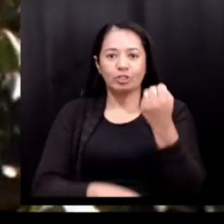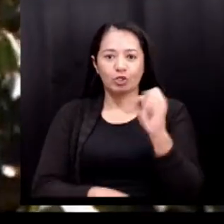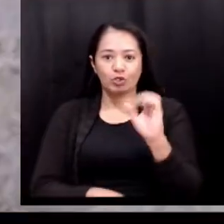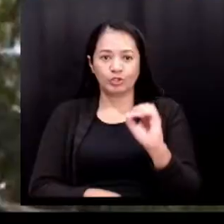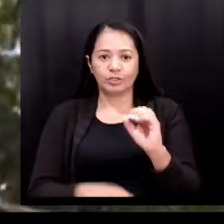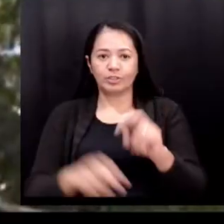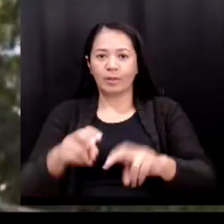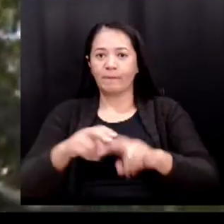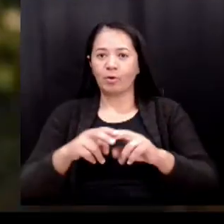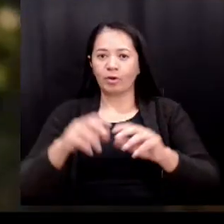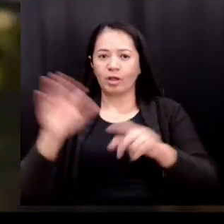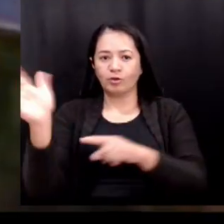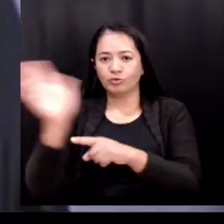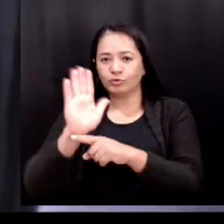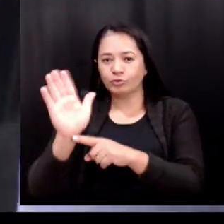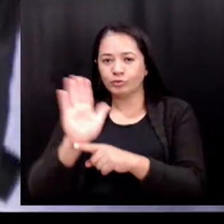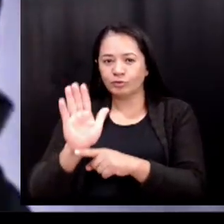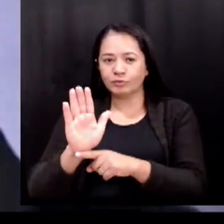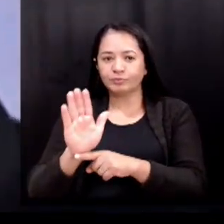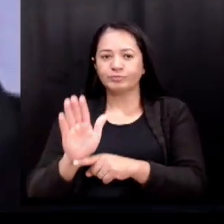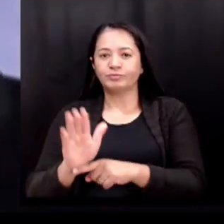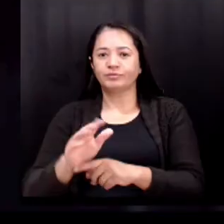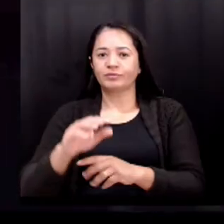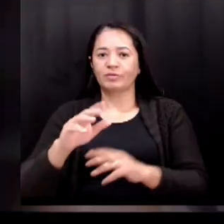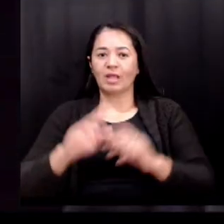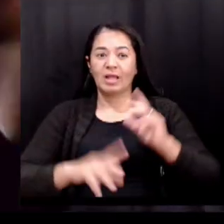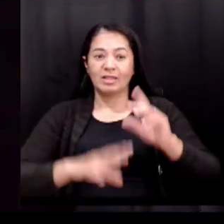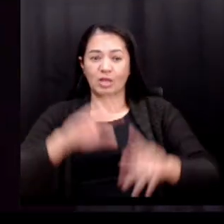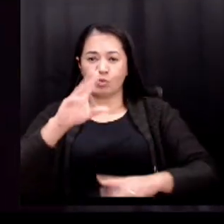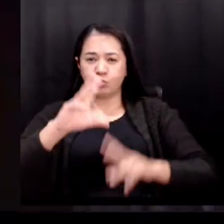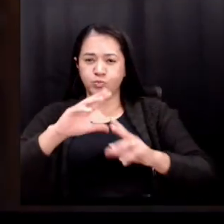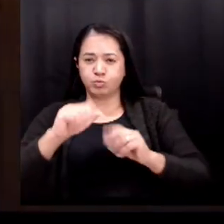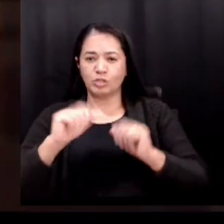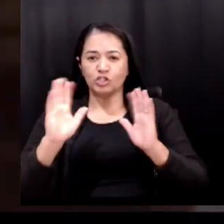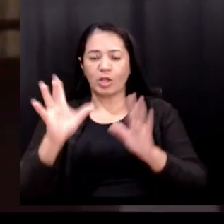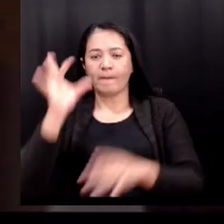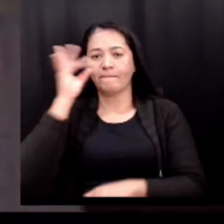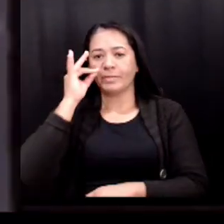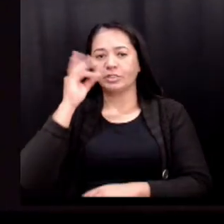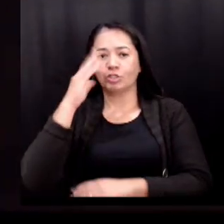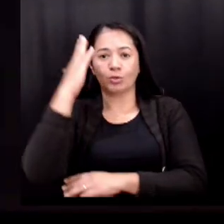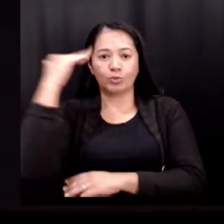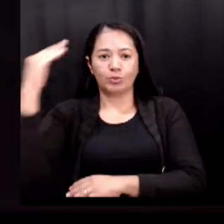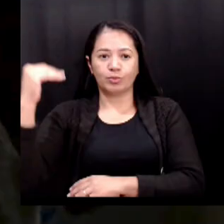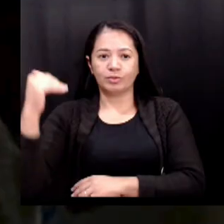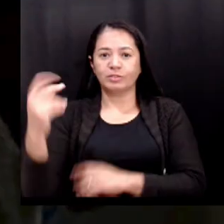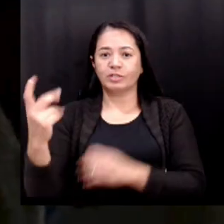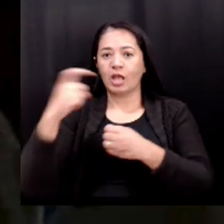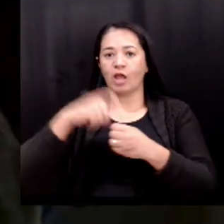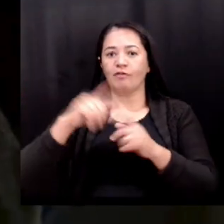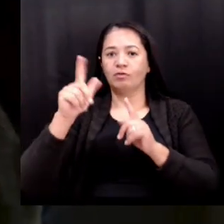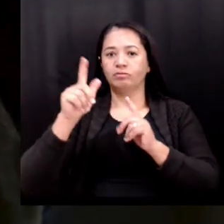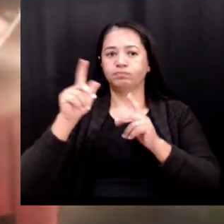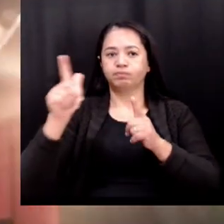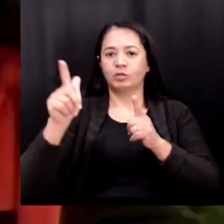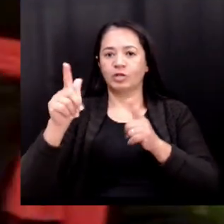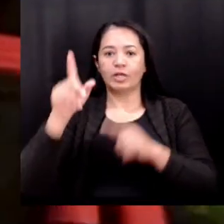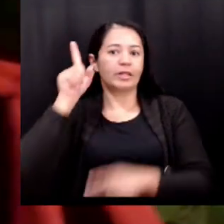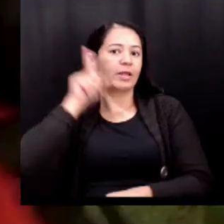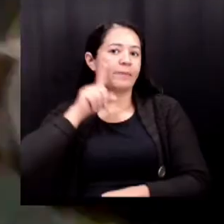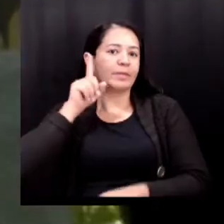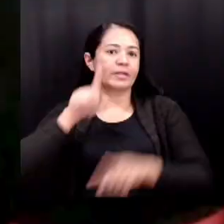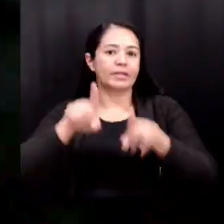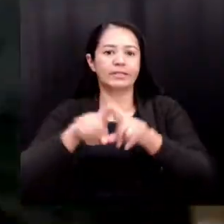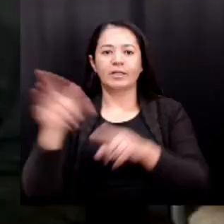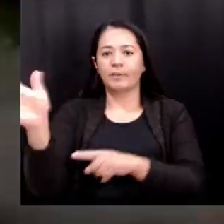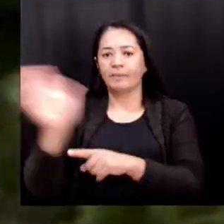de Hollywood. A arte marcial japonesa está presente em sucessos como A Volta do Guerreiro Americano e também no filme A